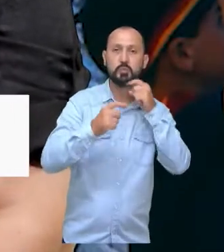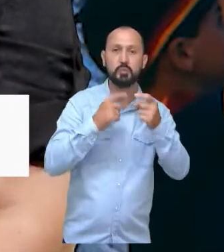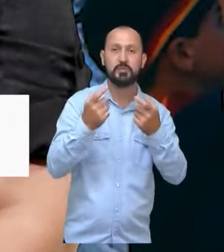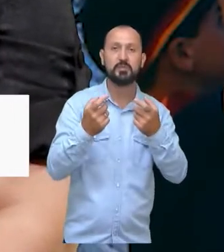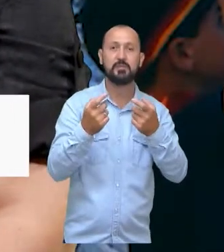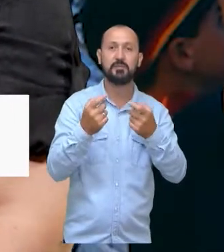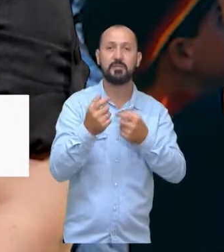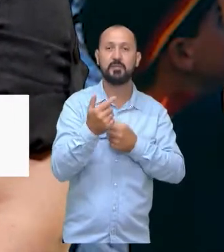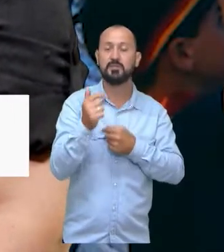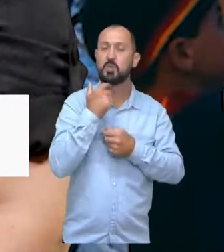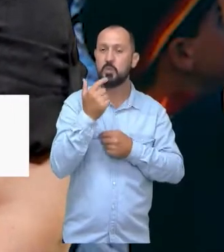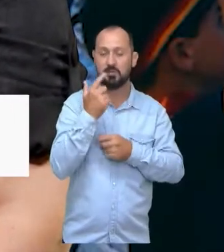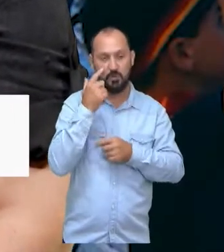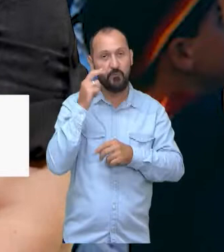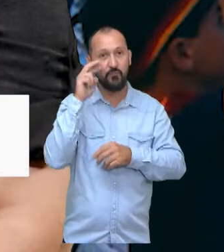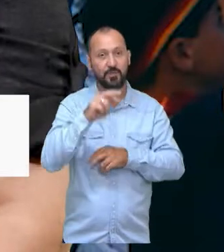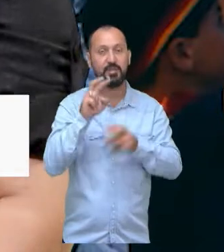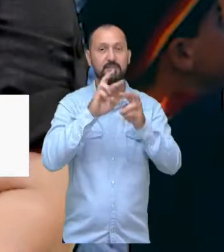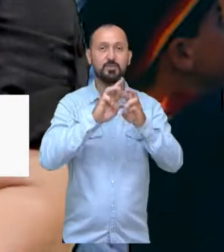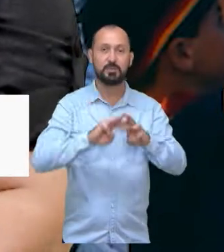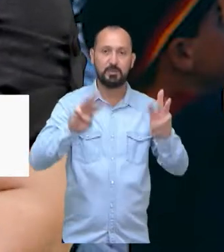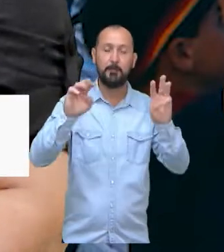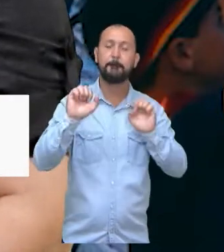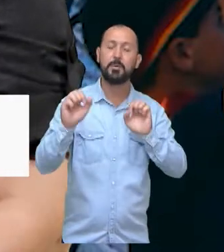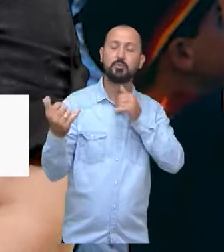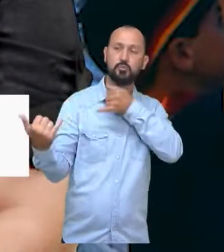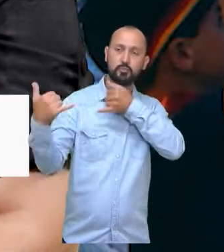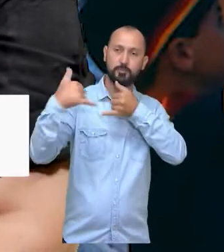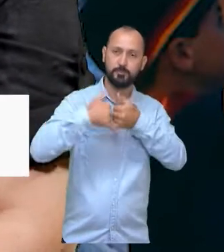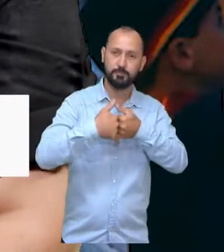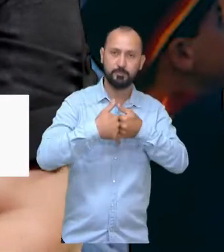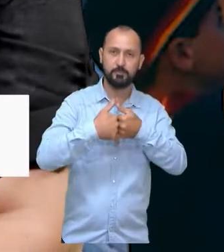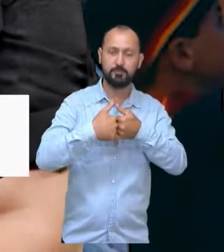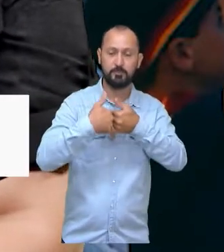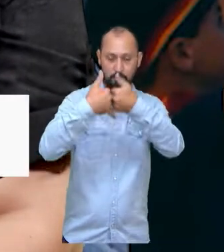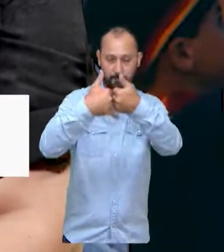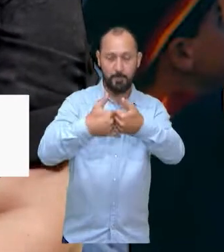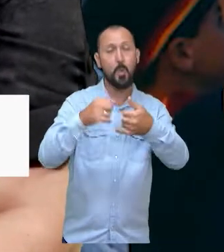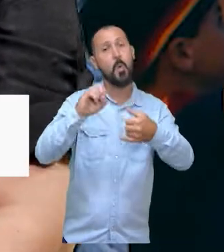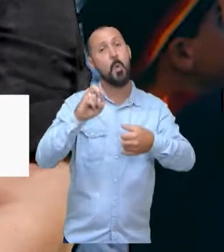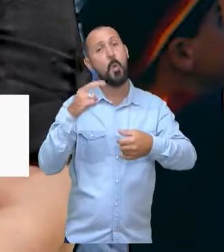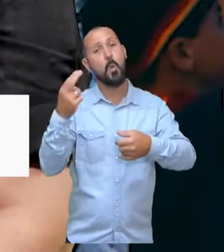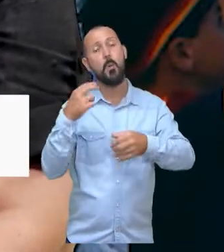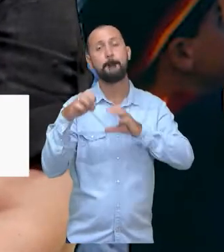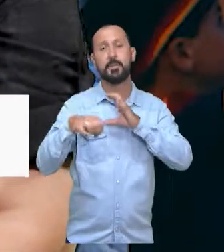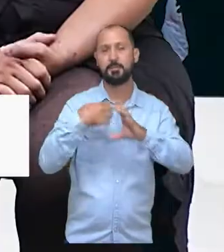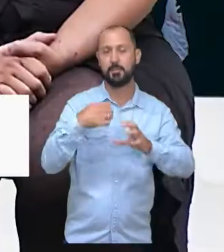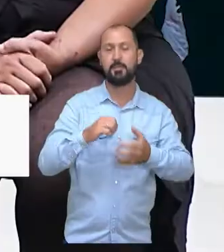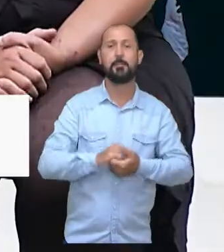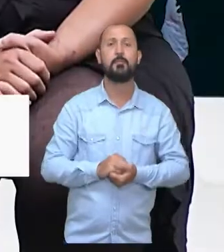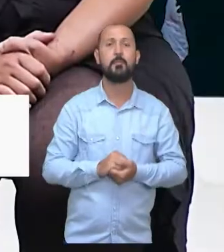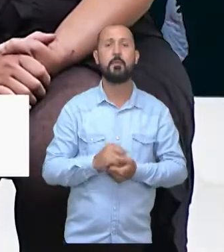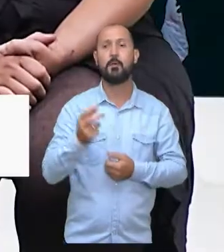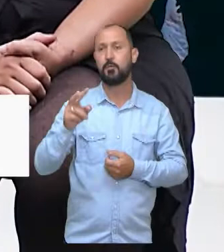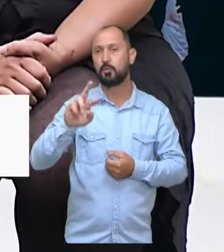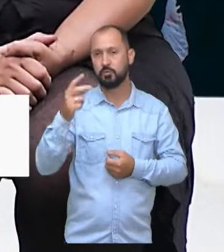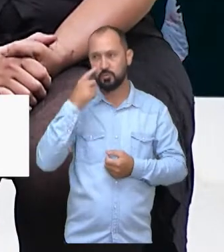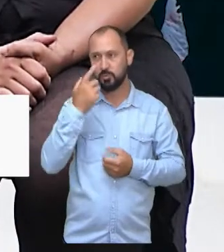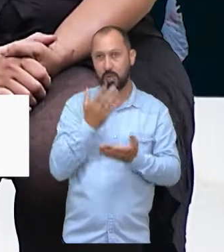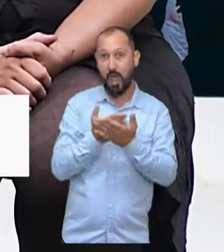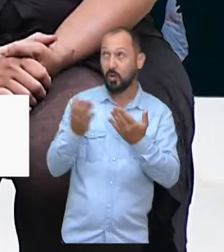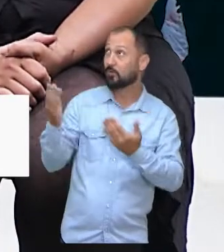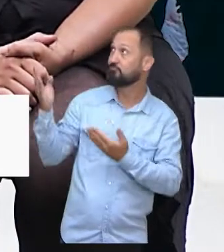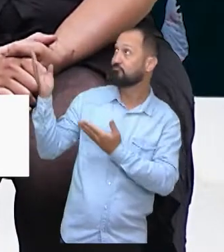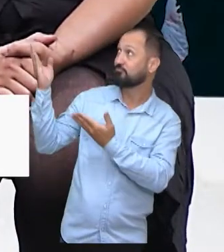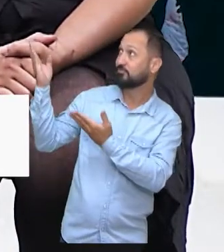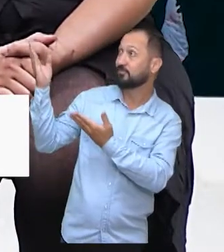vocês não conseguiram acessar no site, podem entrar em contato conosco por telefone ou por e-mail. E os dois contatos